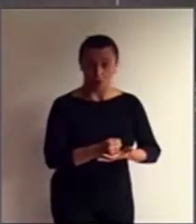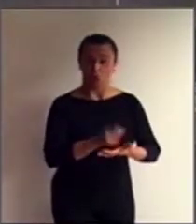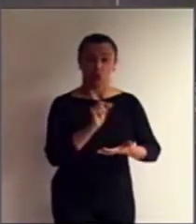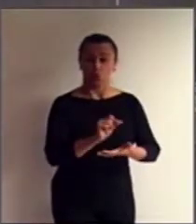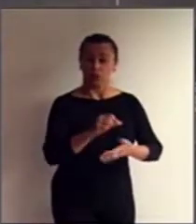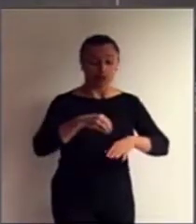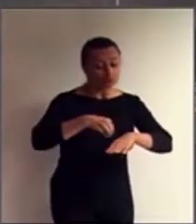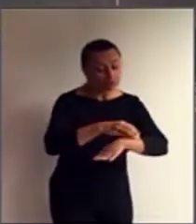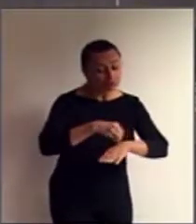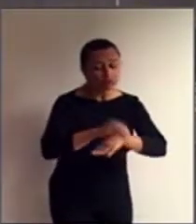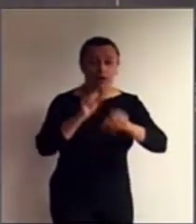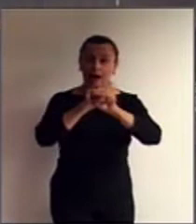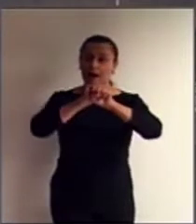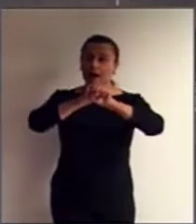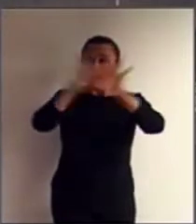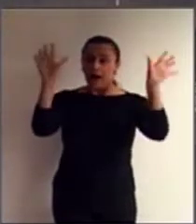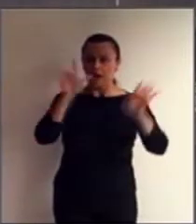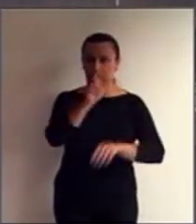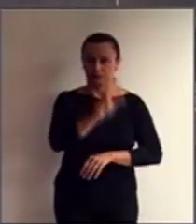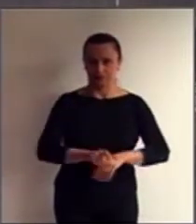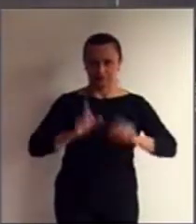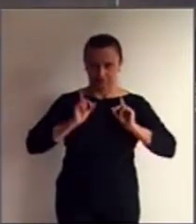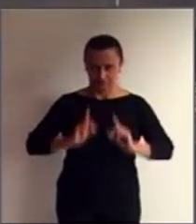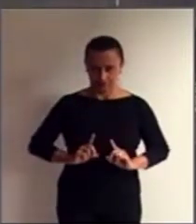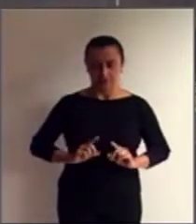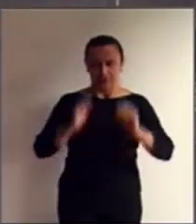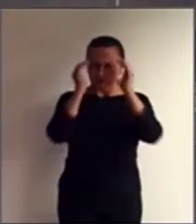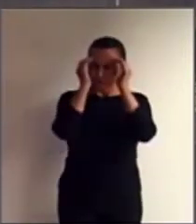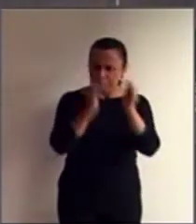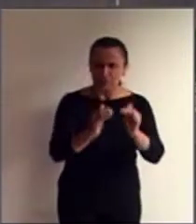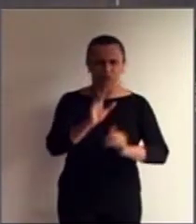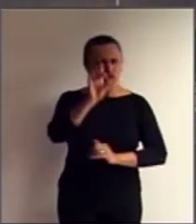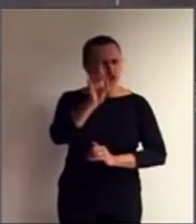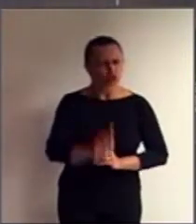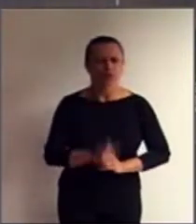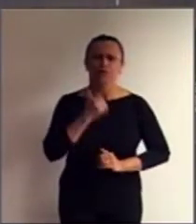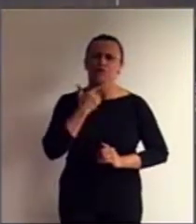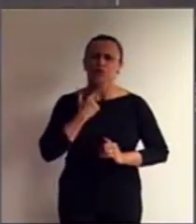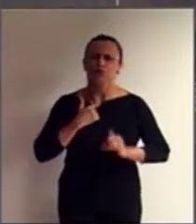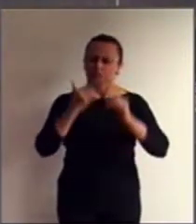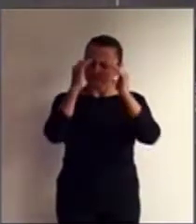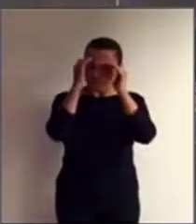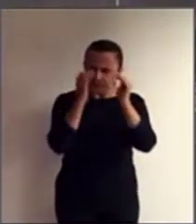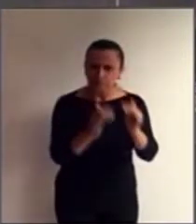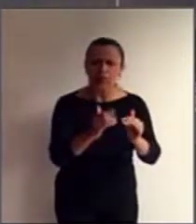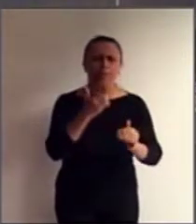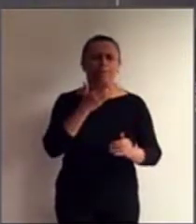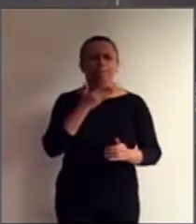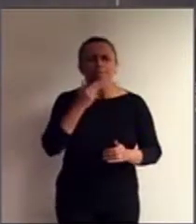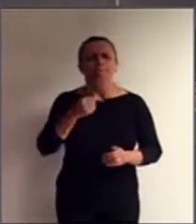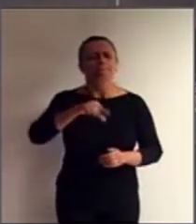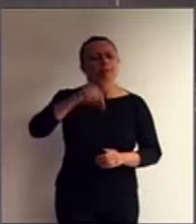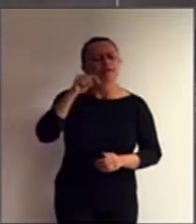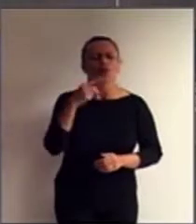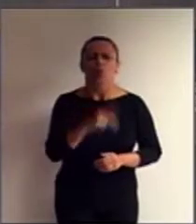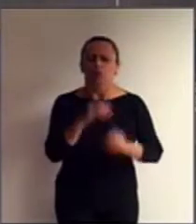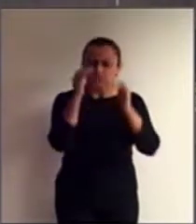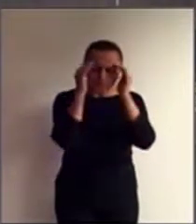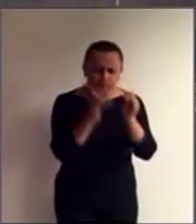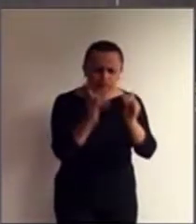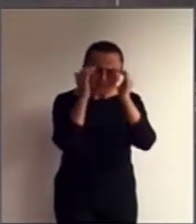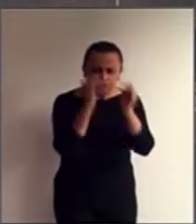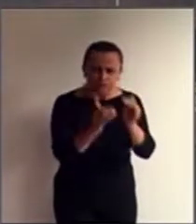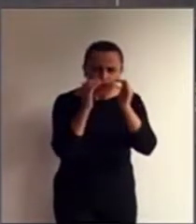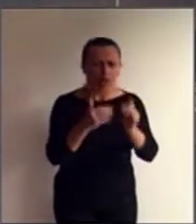esclarecer a pessoa interditada, respeitando seus direitos, suas vontades, suas preferências, tudo sem qualquer